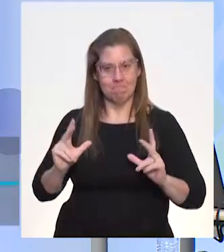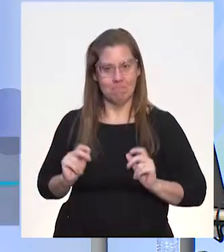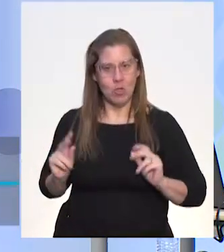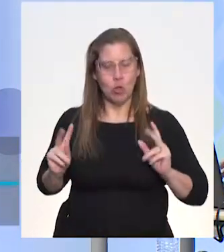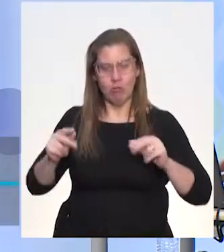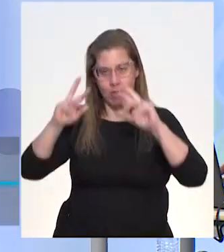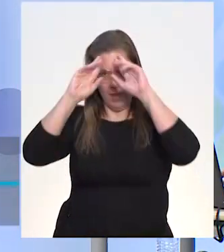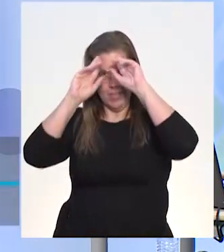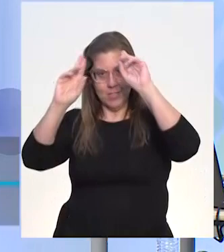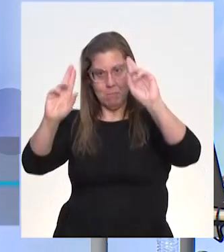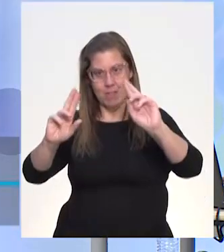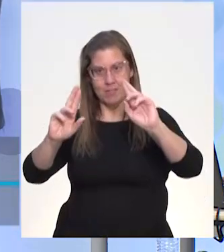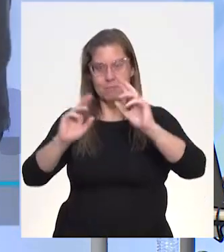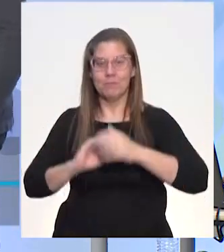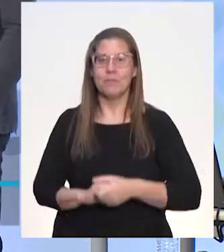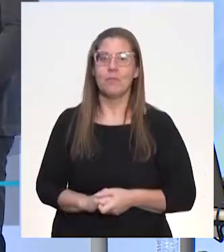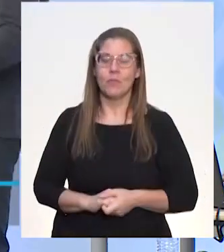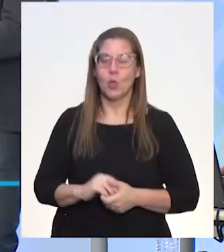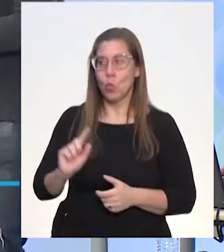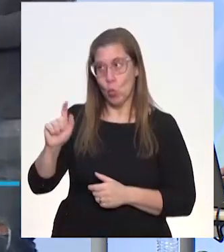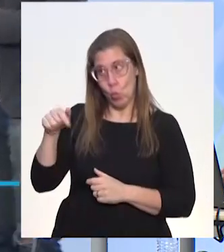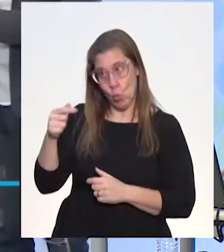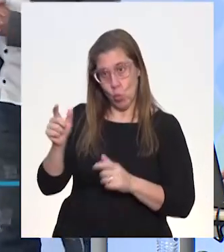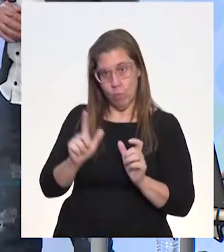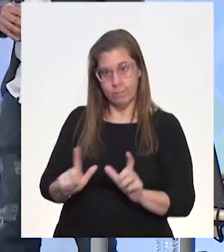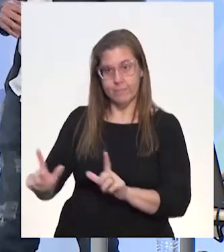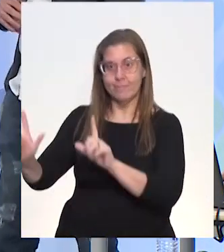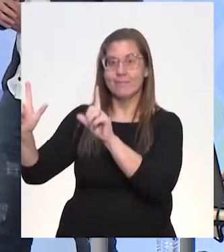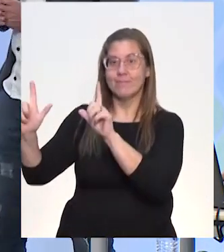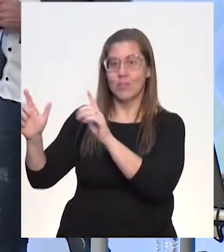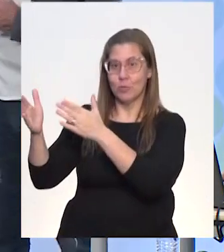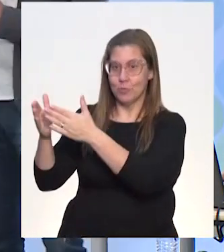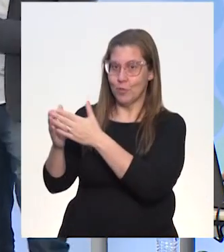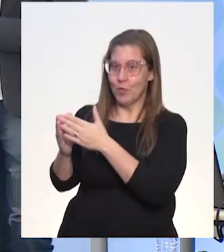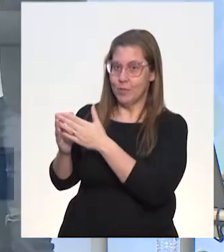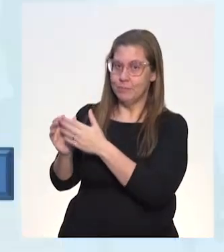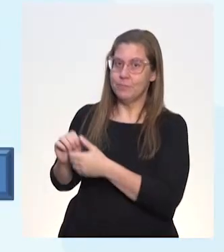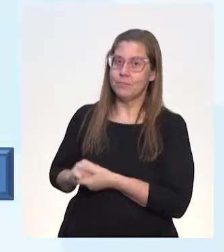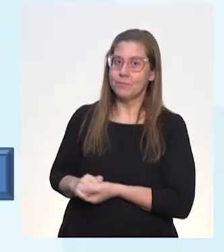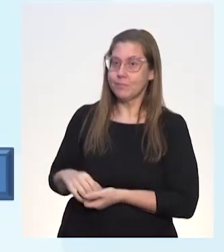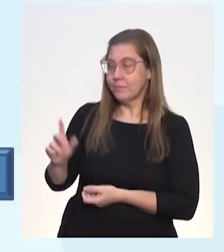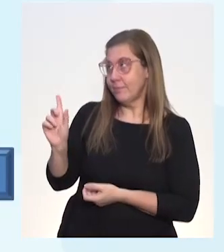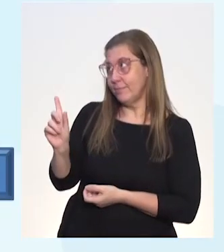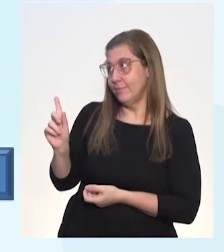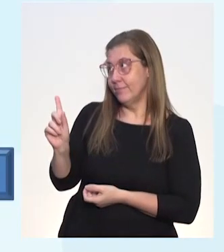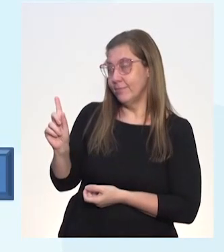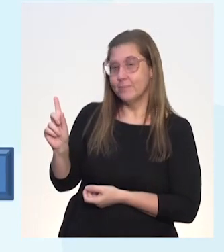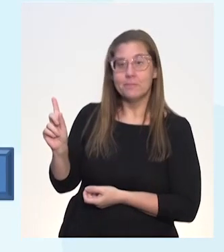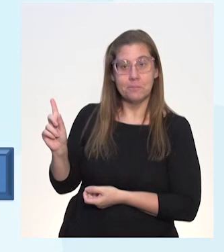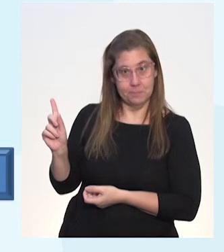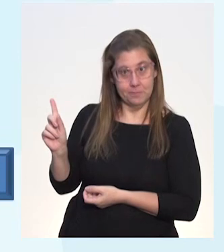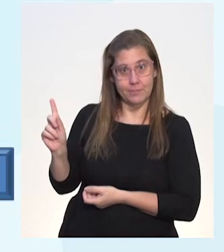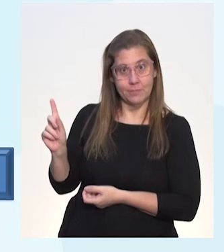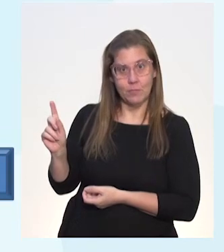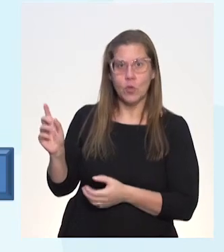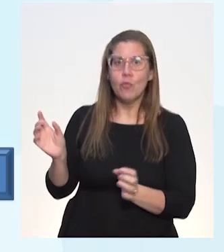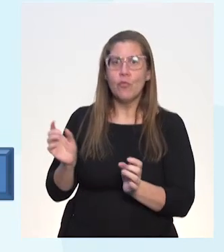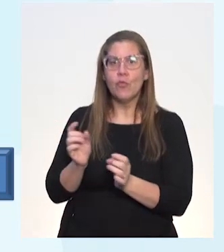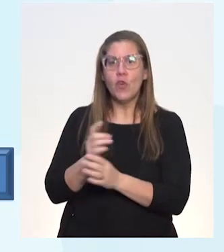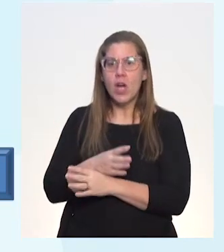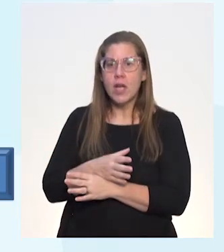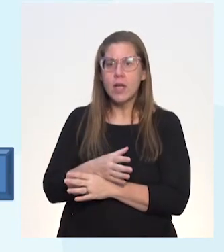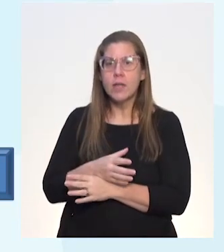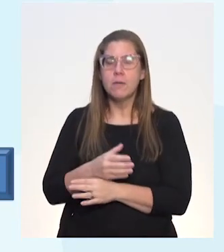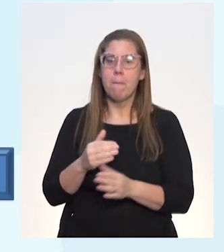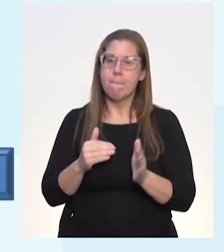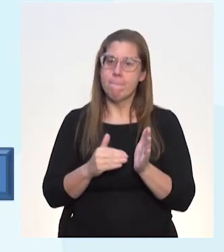respeito e nossa satisfação. Vamos aqui para o próximo slide, por gentileza. Muito bem, chegamos aqui ao final da